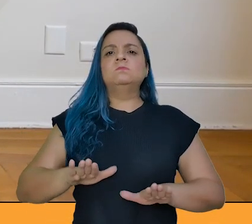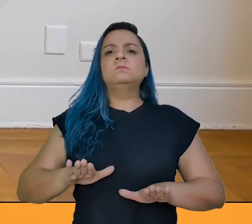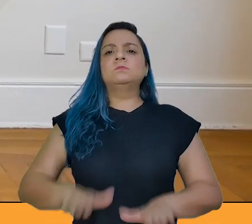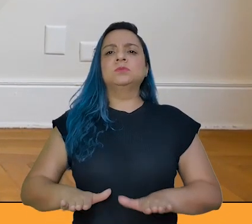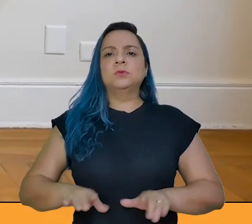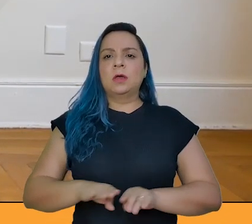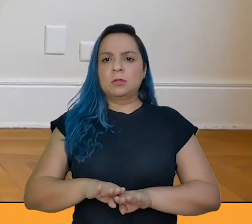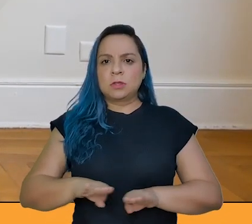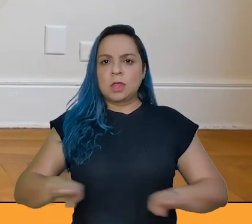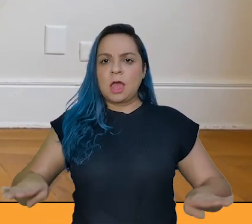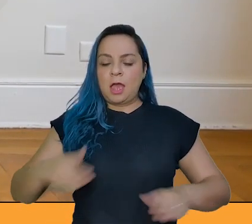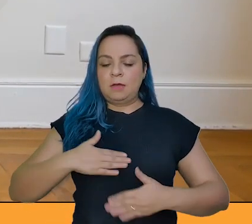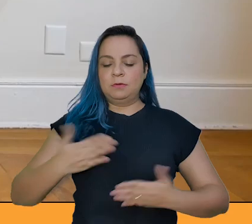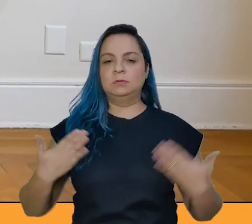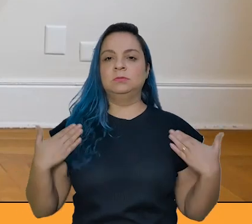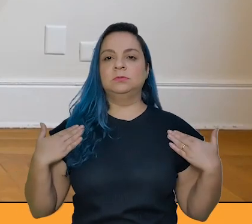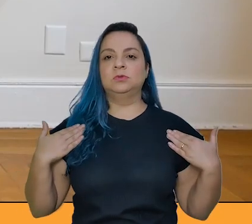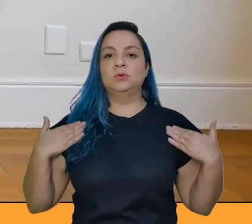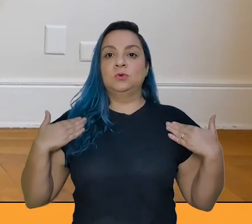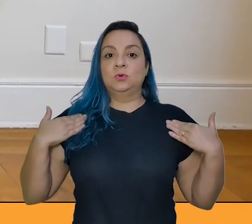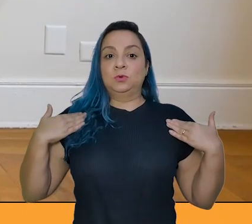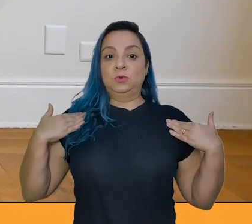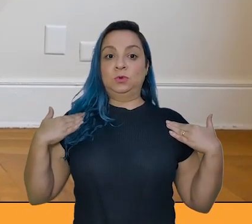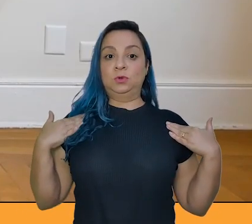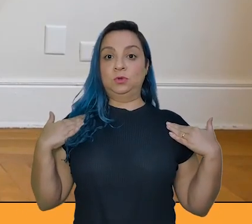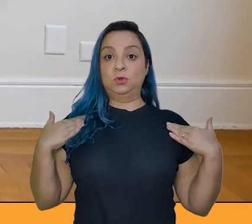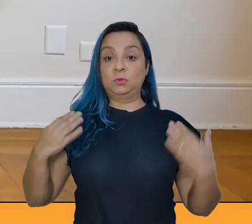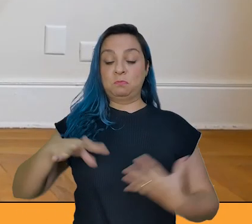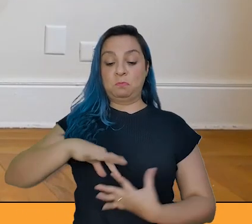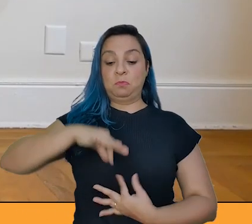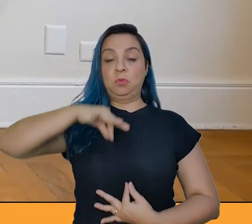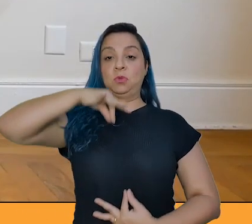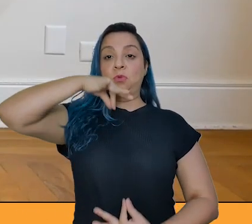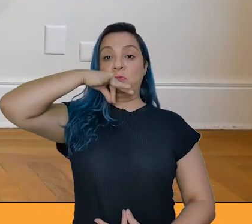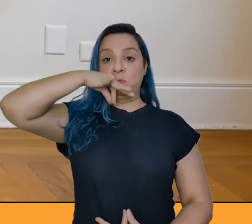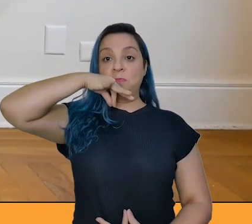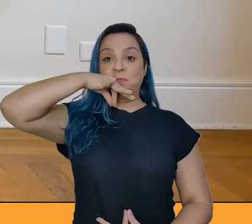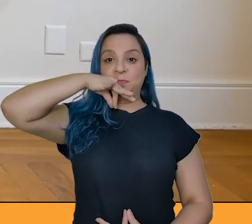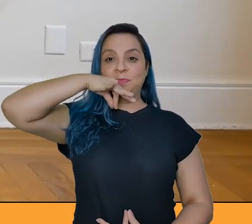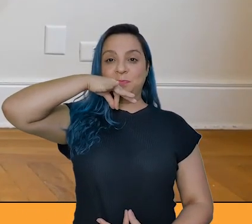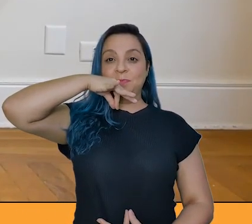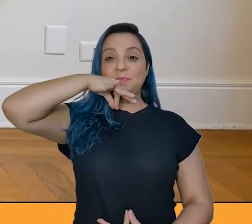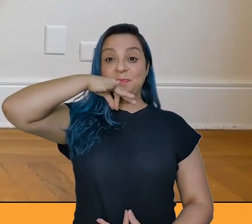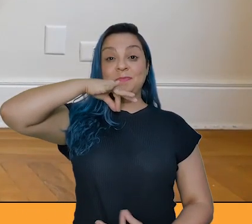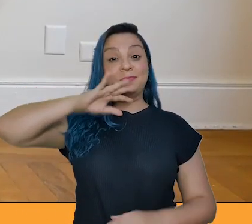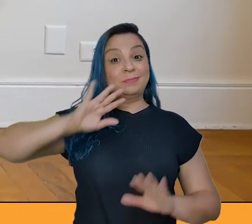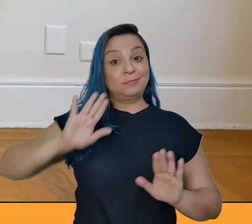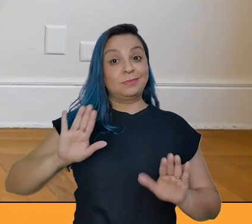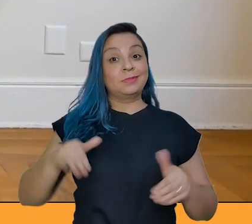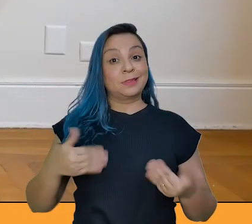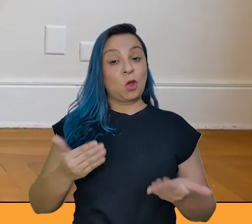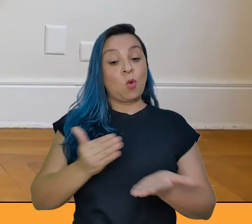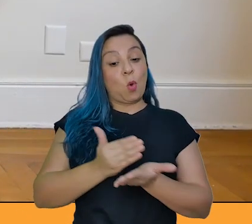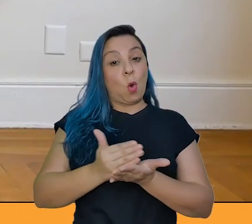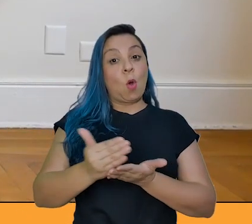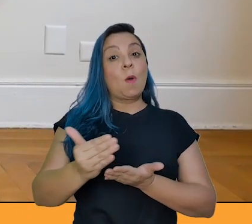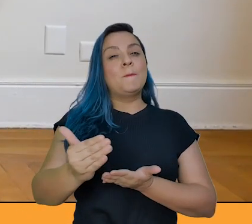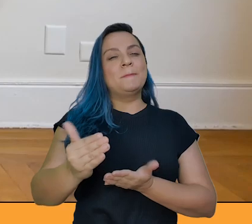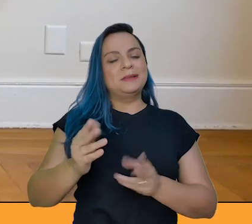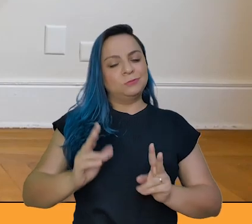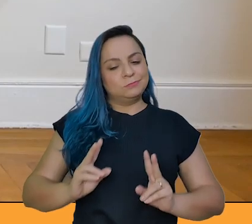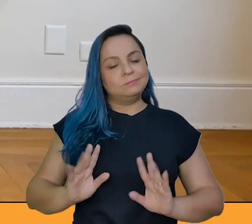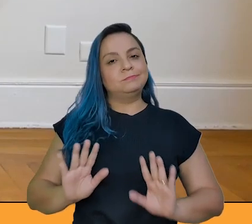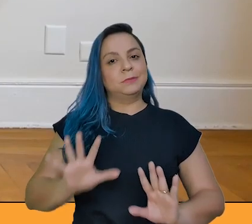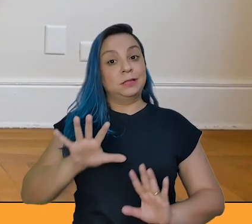embaixo e quando eu estico a minha coluna, Gustav estica um dos braços para cima, com o outro então fica eu dou à frente essa primeira